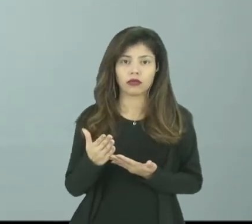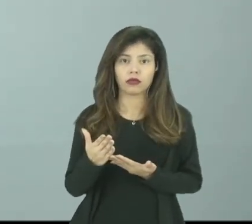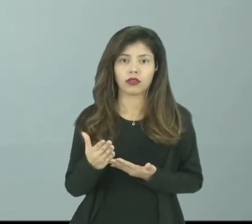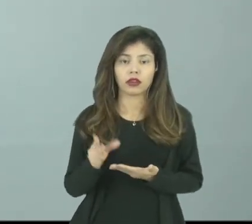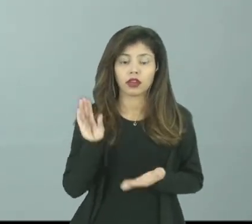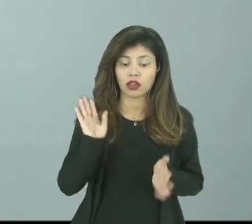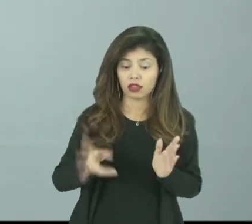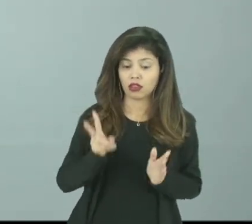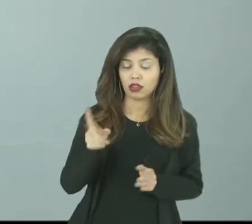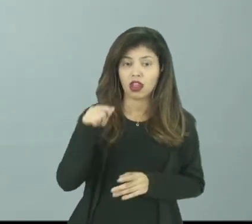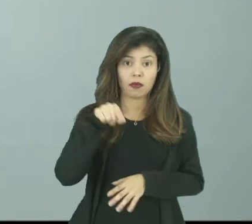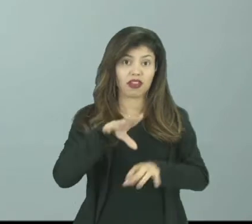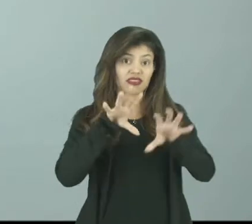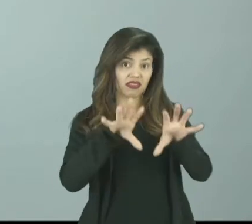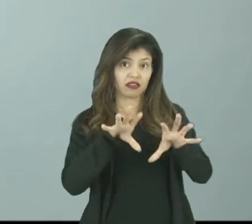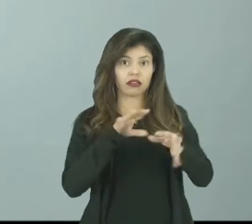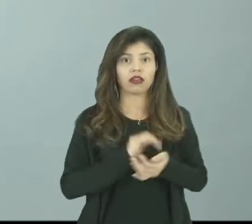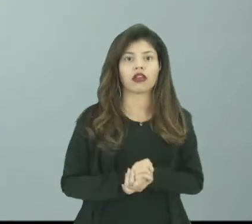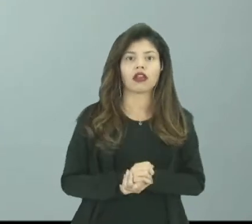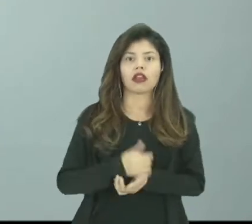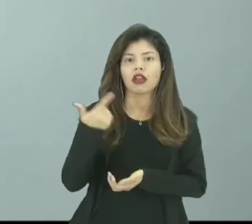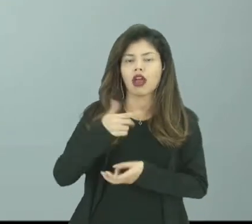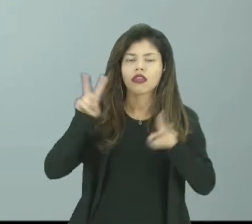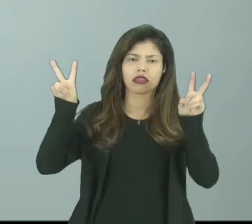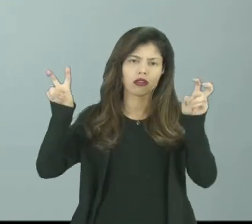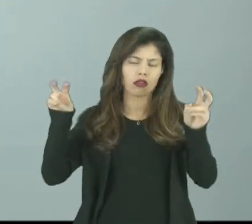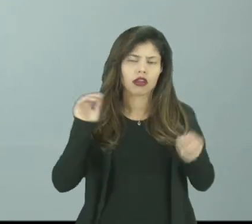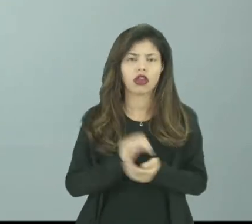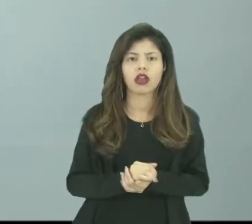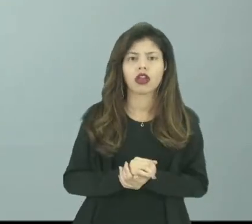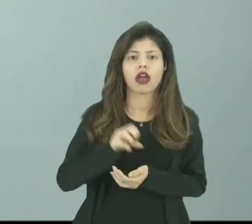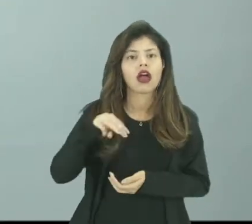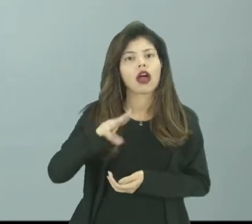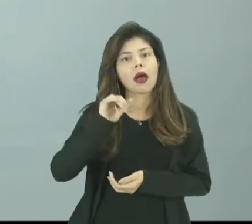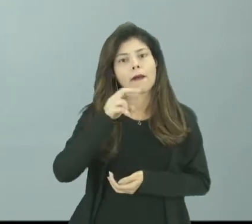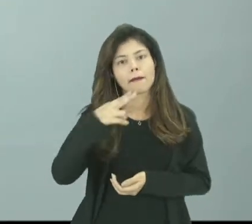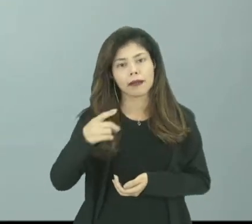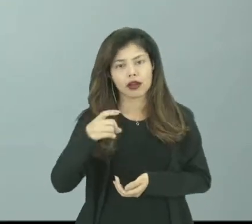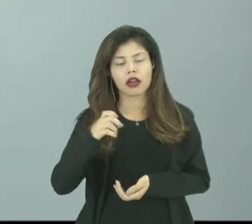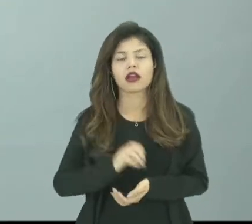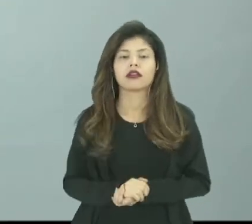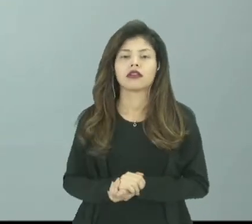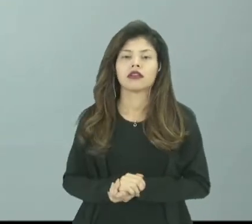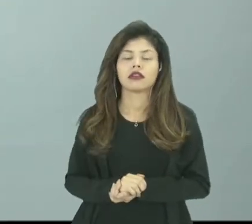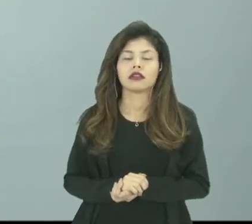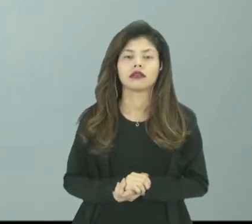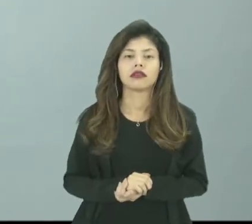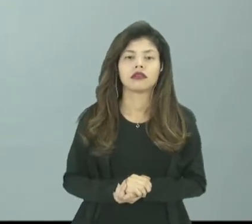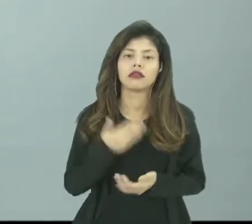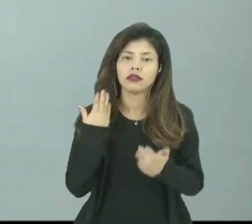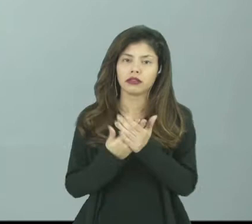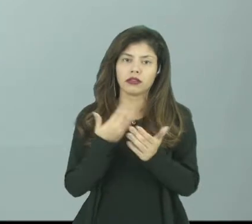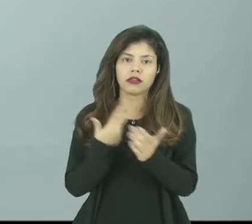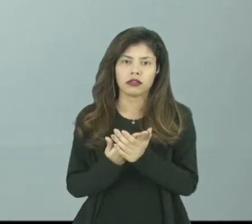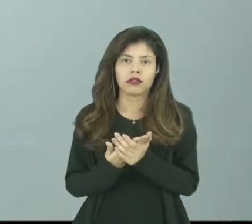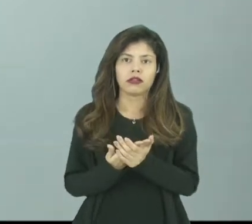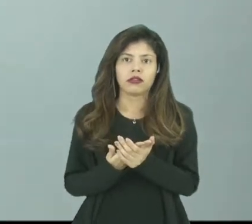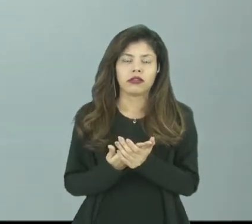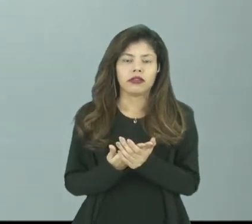foi assim. Segundo as teorias, né, de Marx e Engels foi um dos estudiosos,